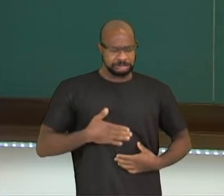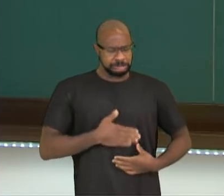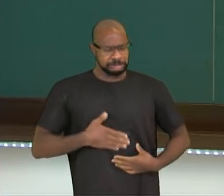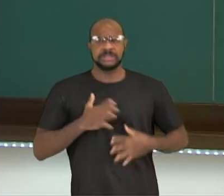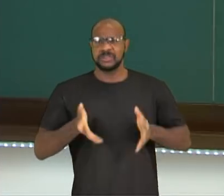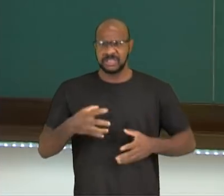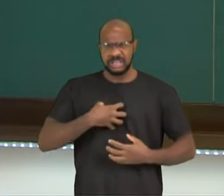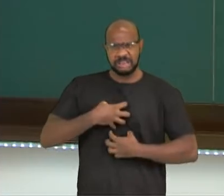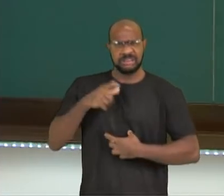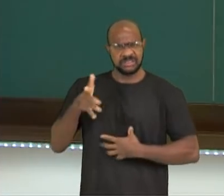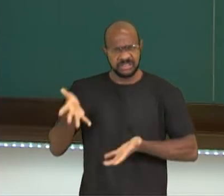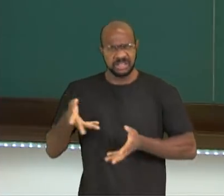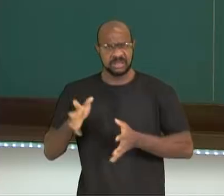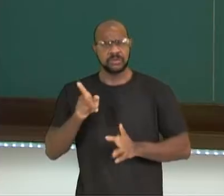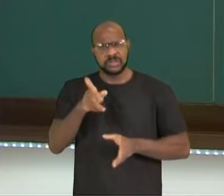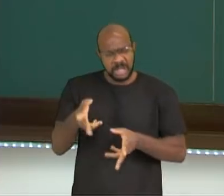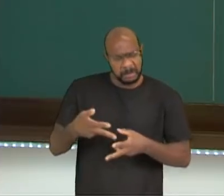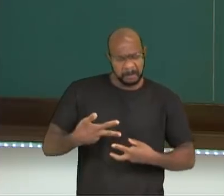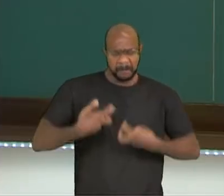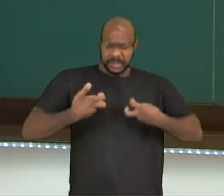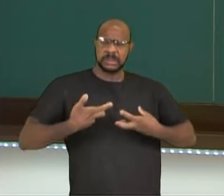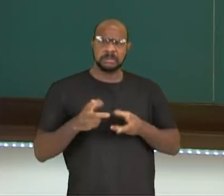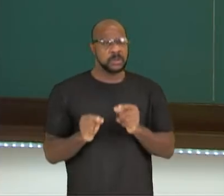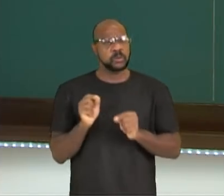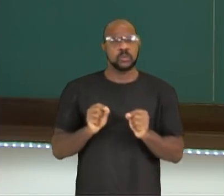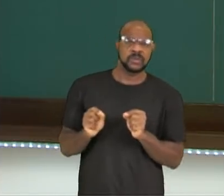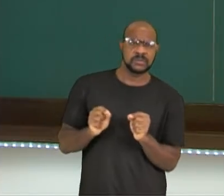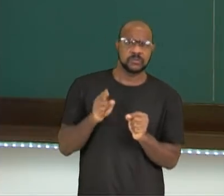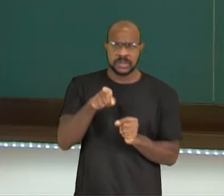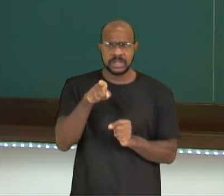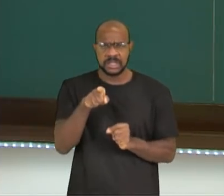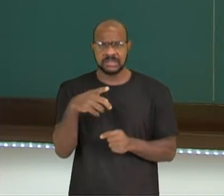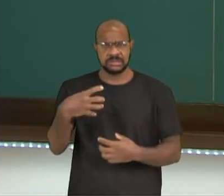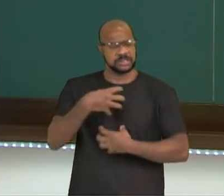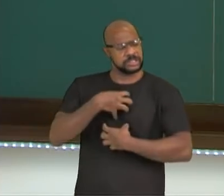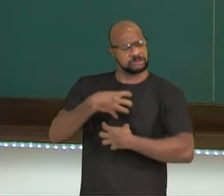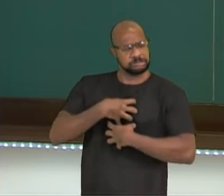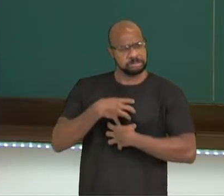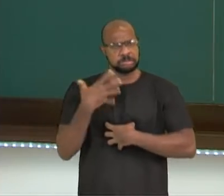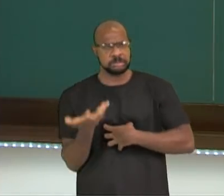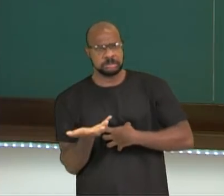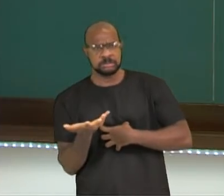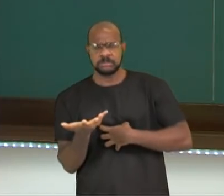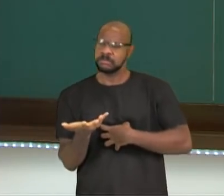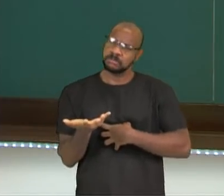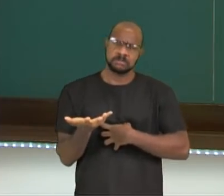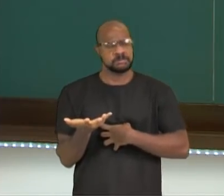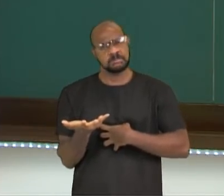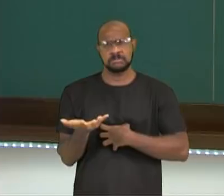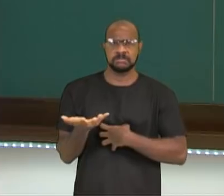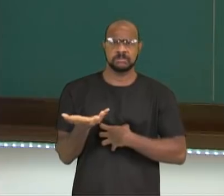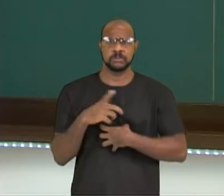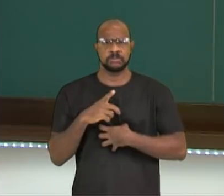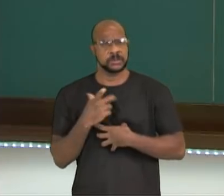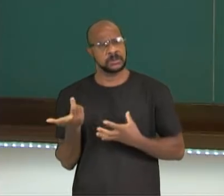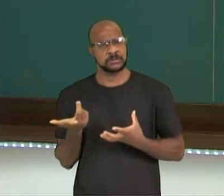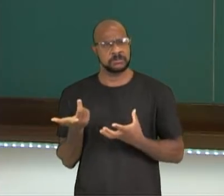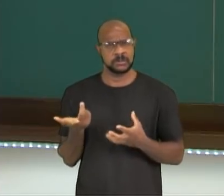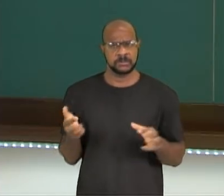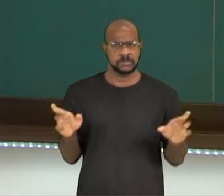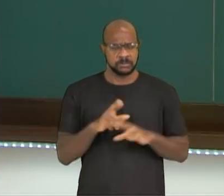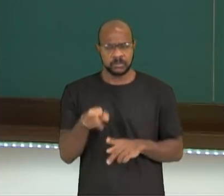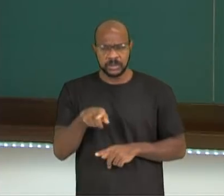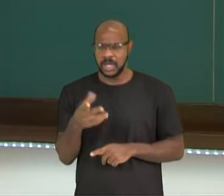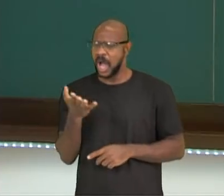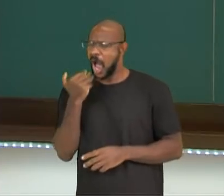estômago? Já percebeu, inclusive, quando você sentiu, se você sentiu isso, uma relação entre o que